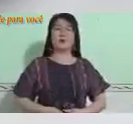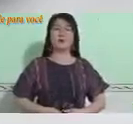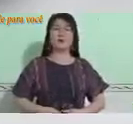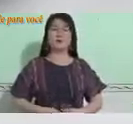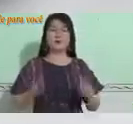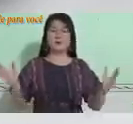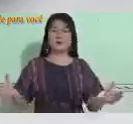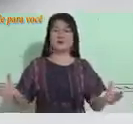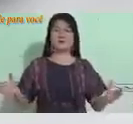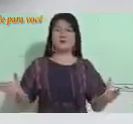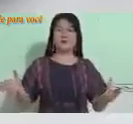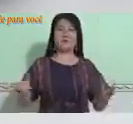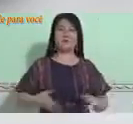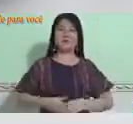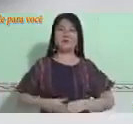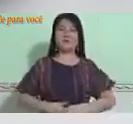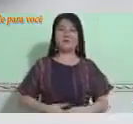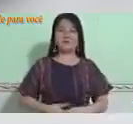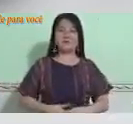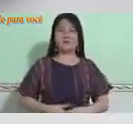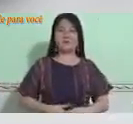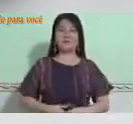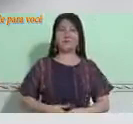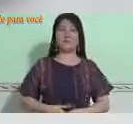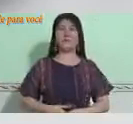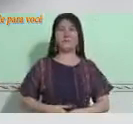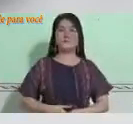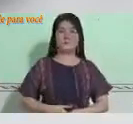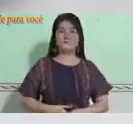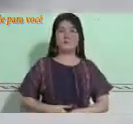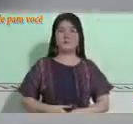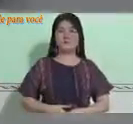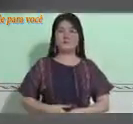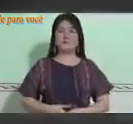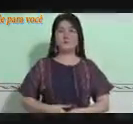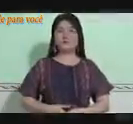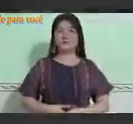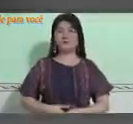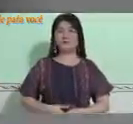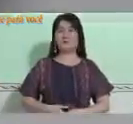A alimentação também pode ajudar a aliviar as crises de asma. Veja como